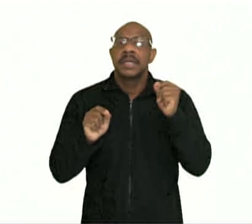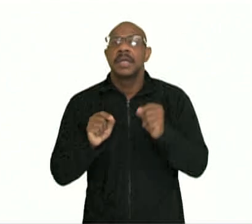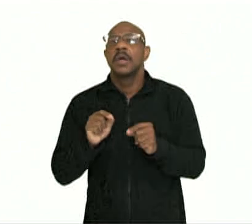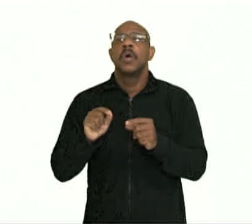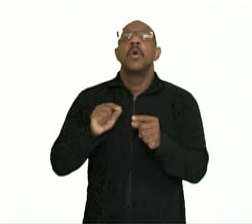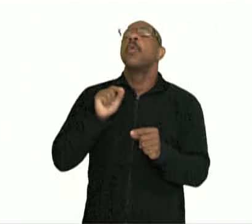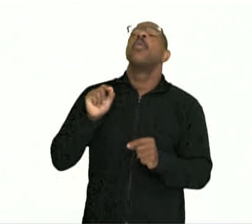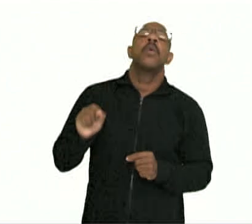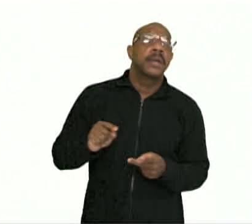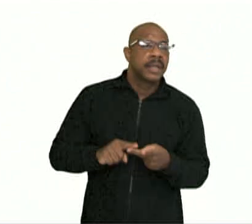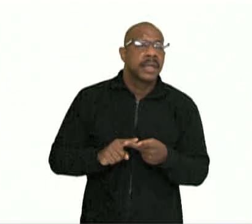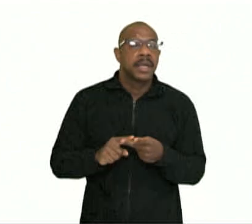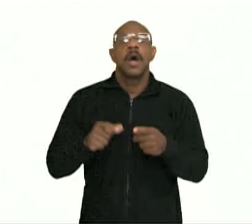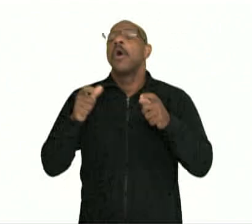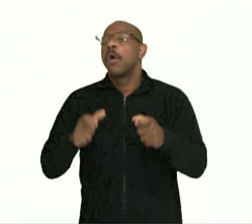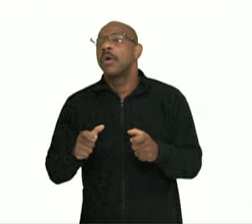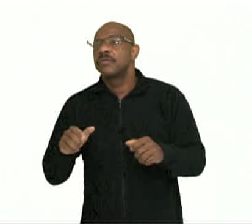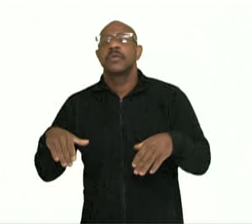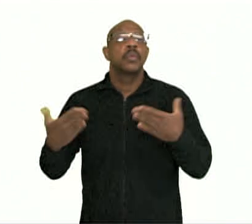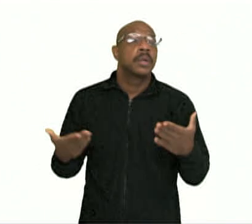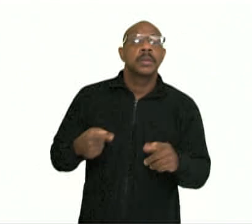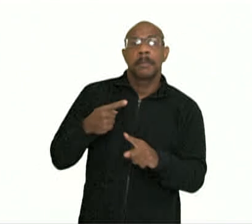onde, como, quando e por quê.